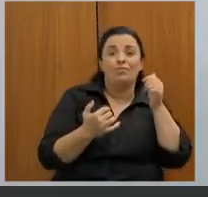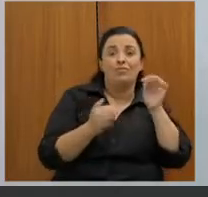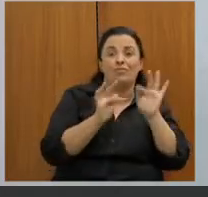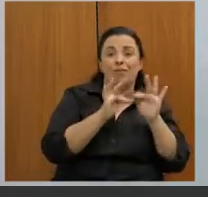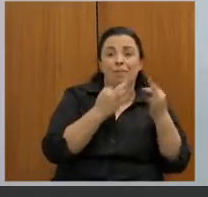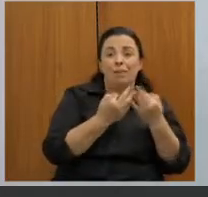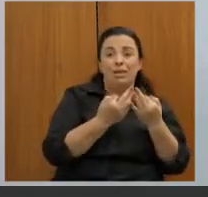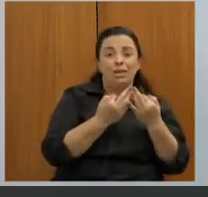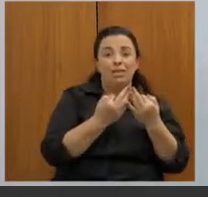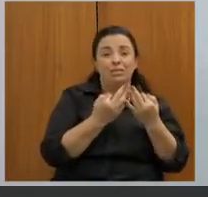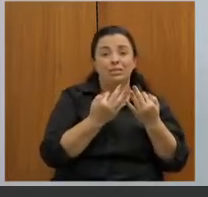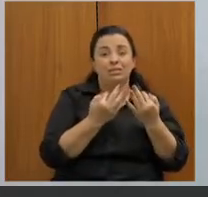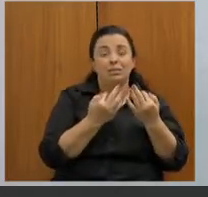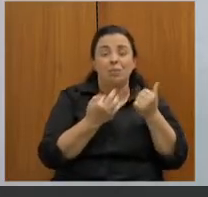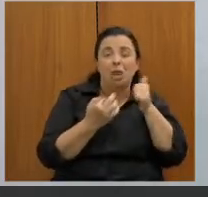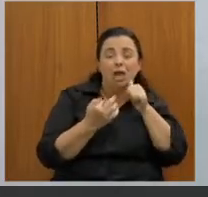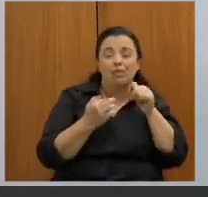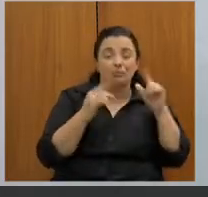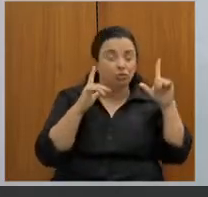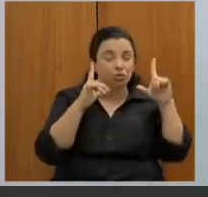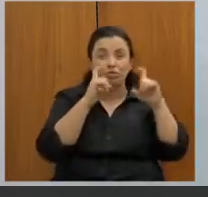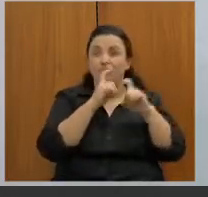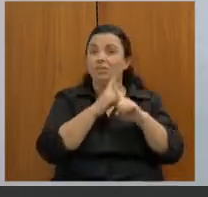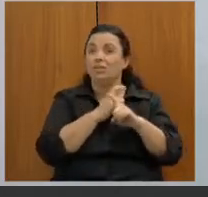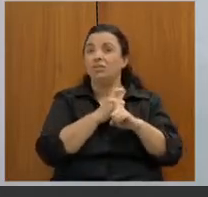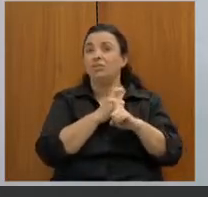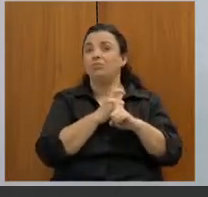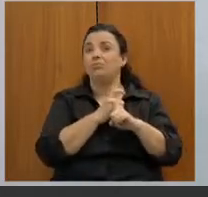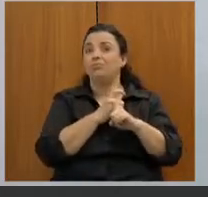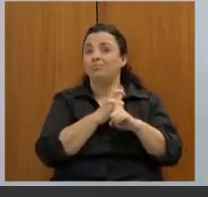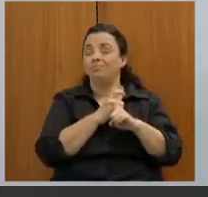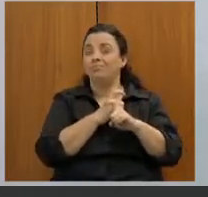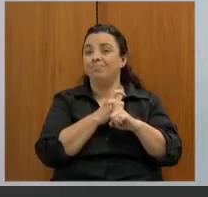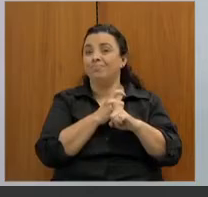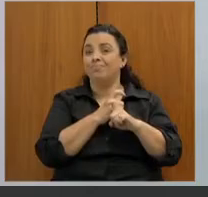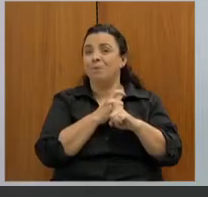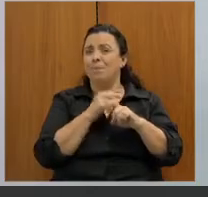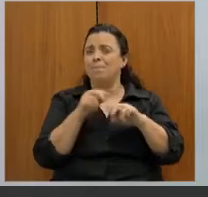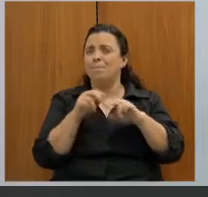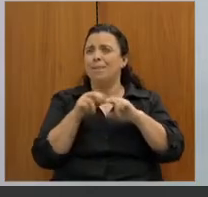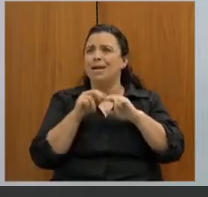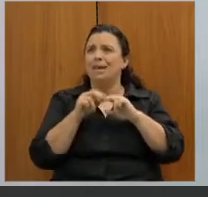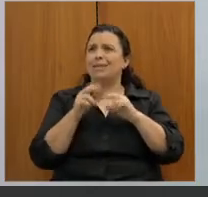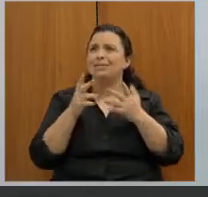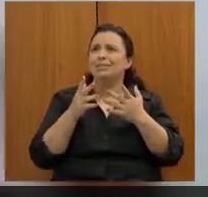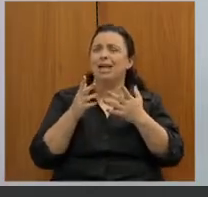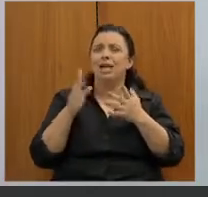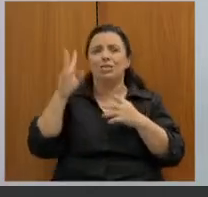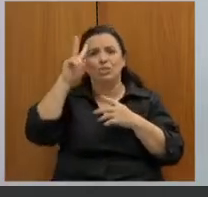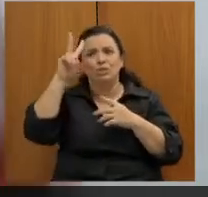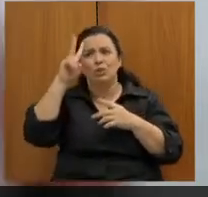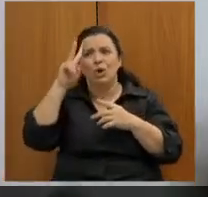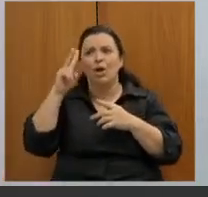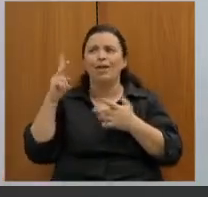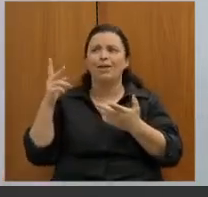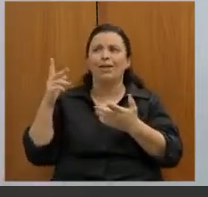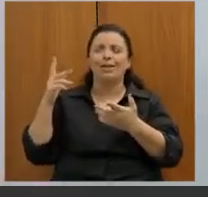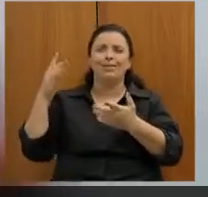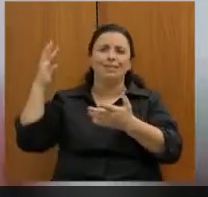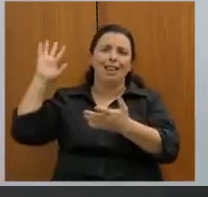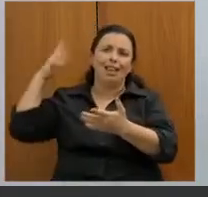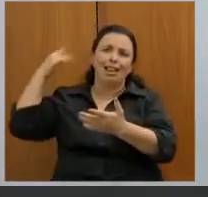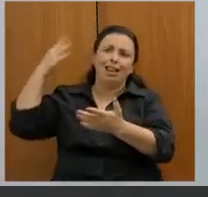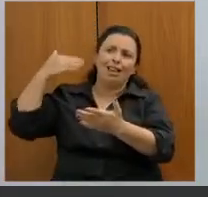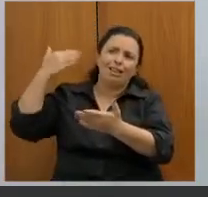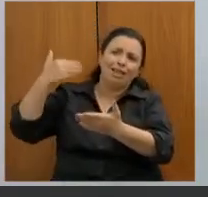por guerra por testes e por poder é nós estudamos a história da humanidade sempre